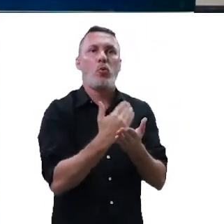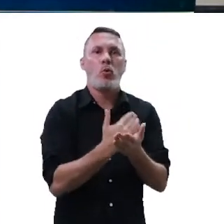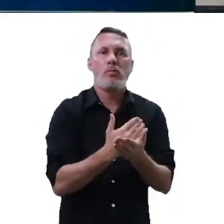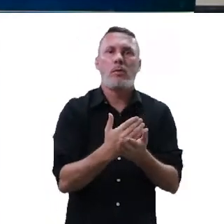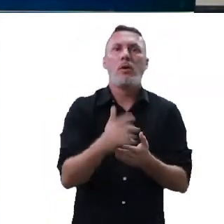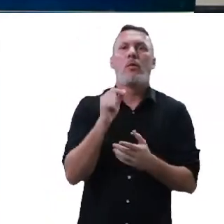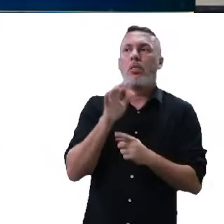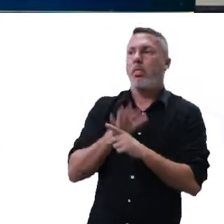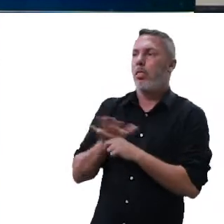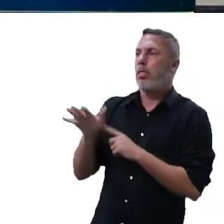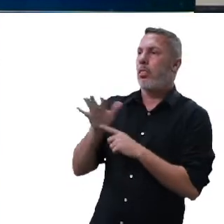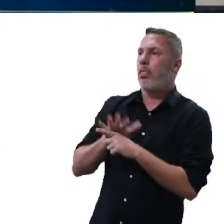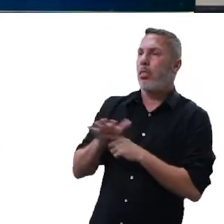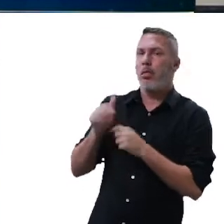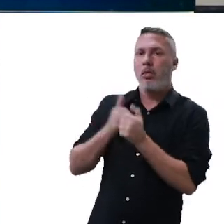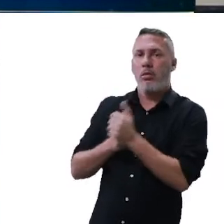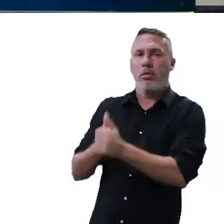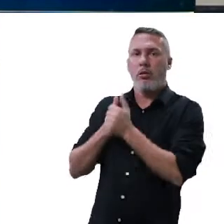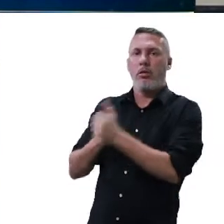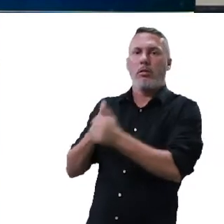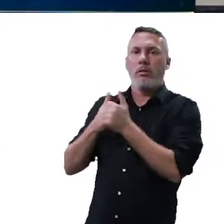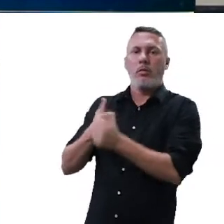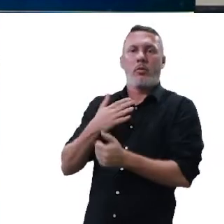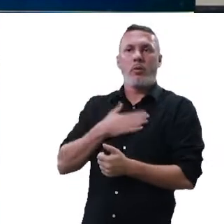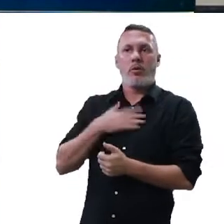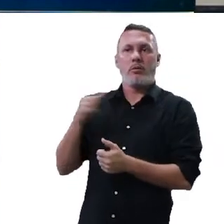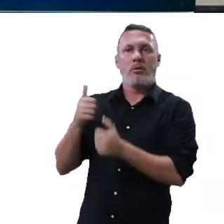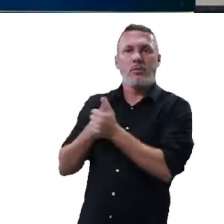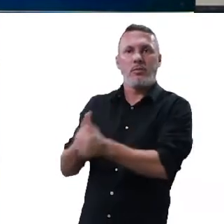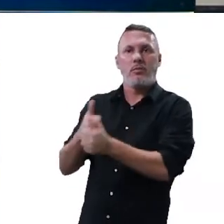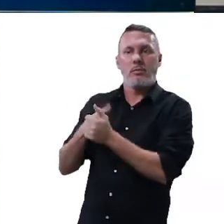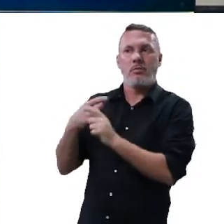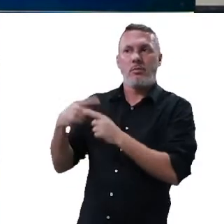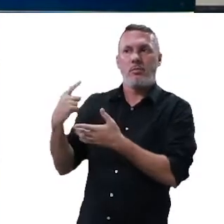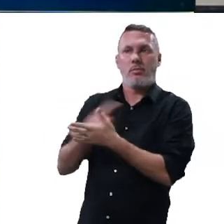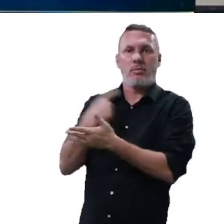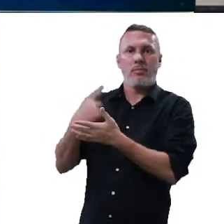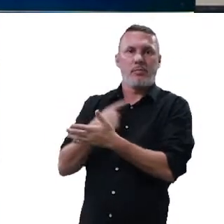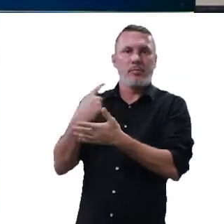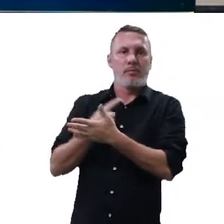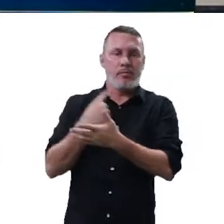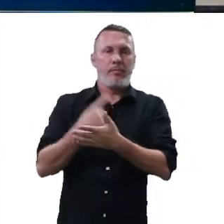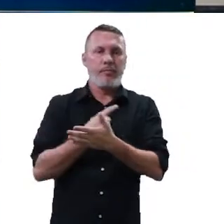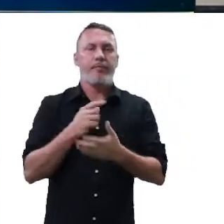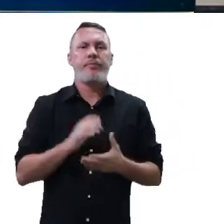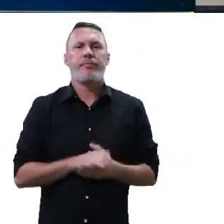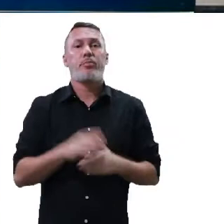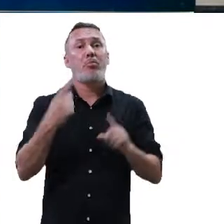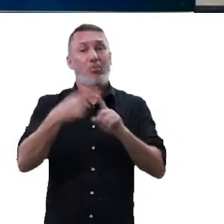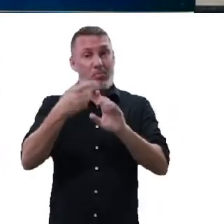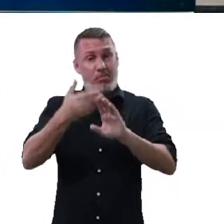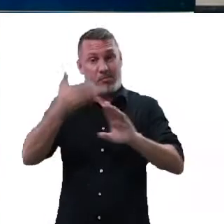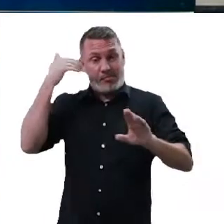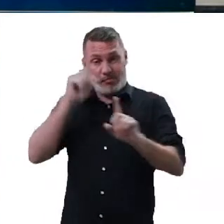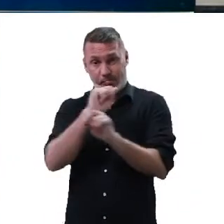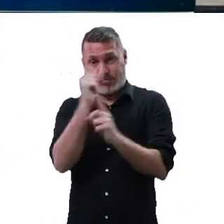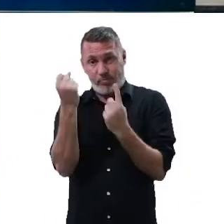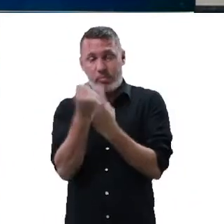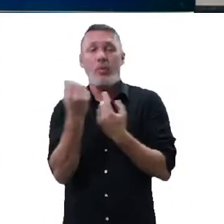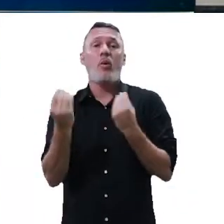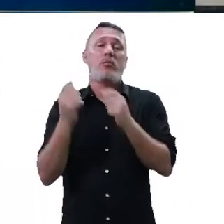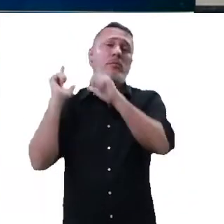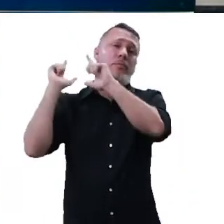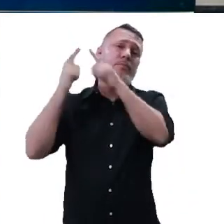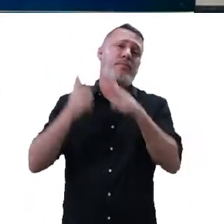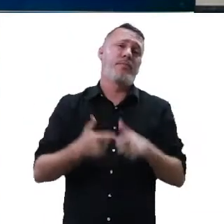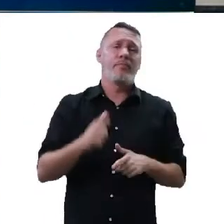que o seguisse. Então, a galera gostava daquela provocação, né? Porque, veja, até então, como era a sociedade grega?